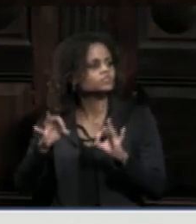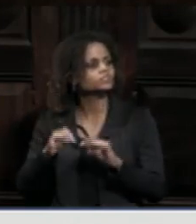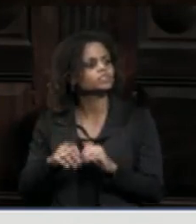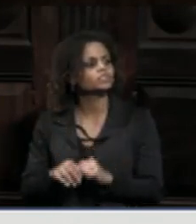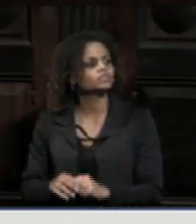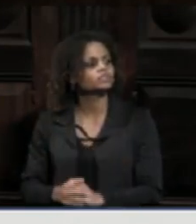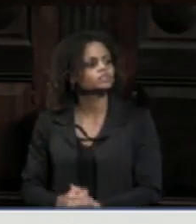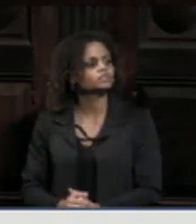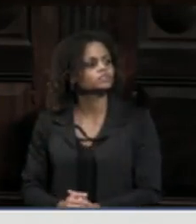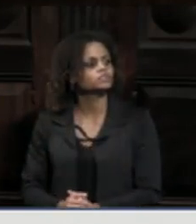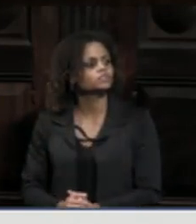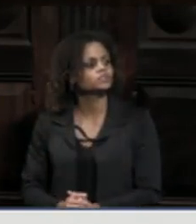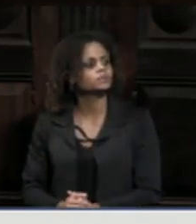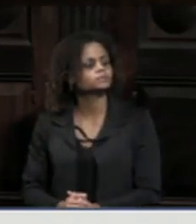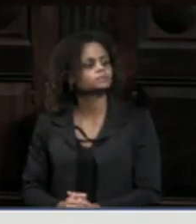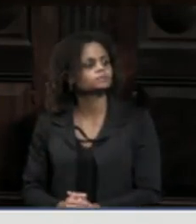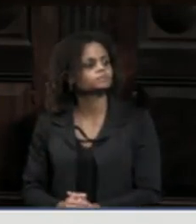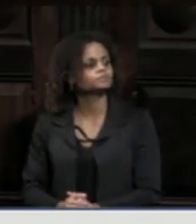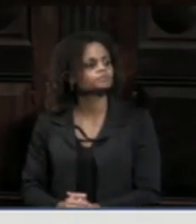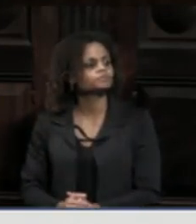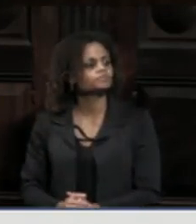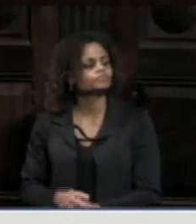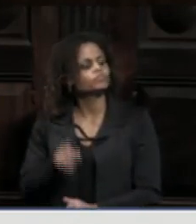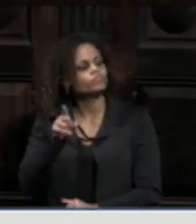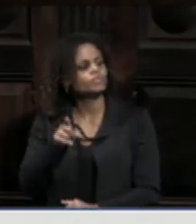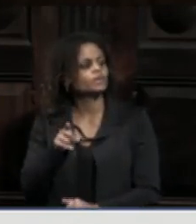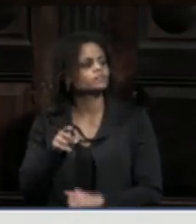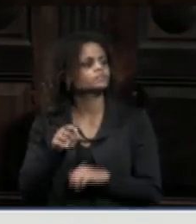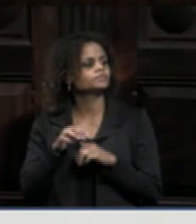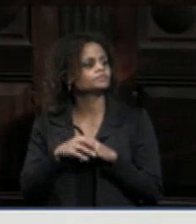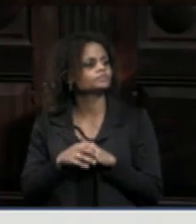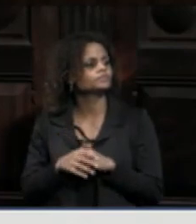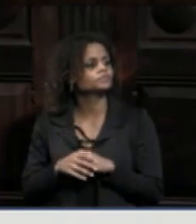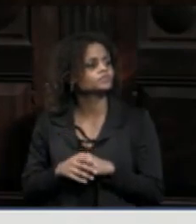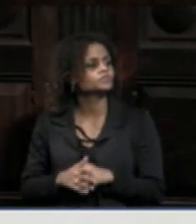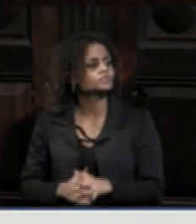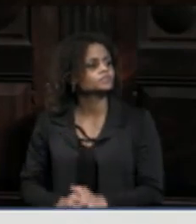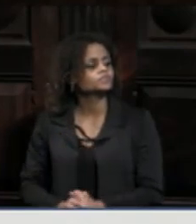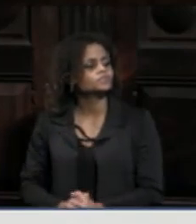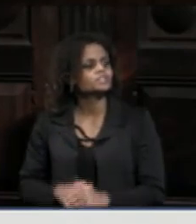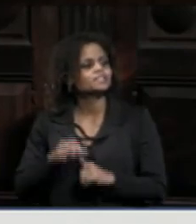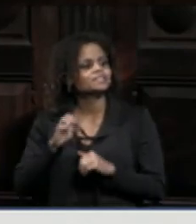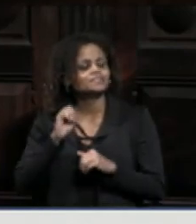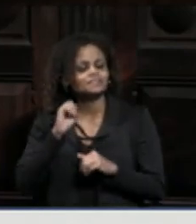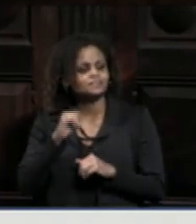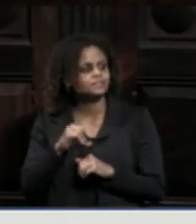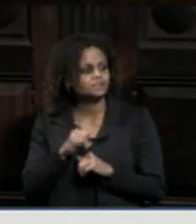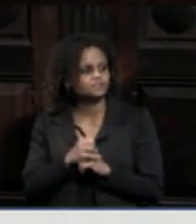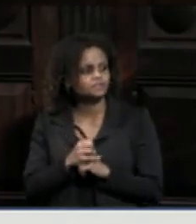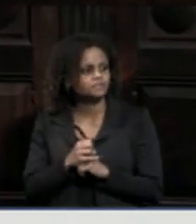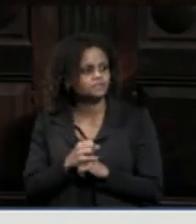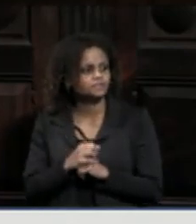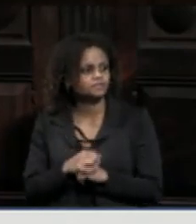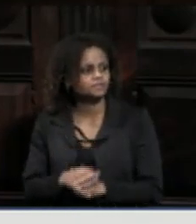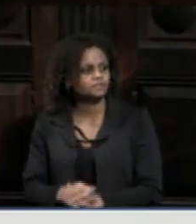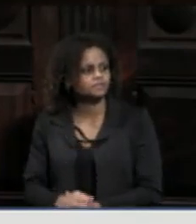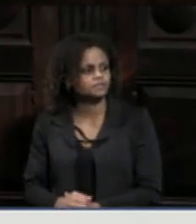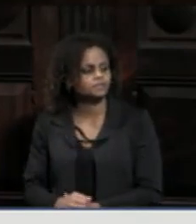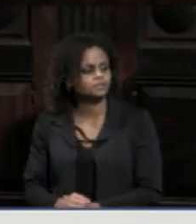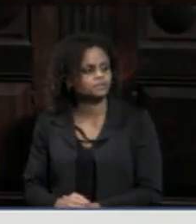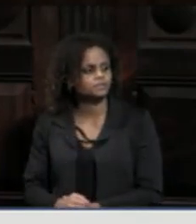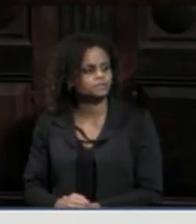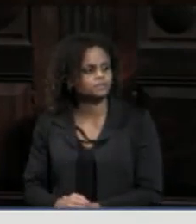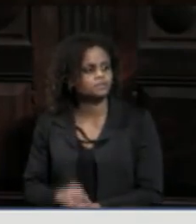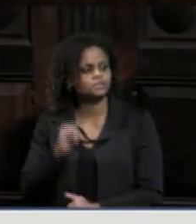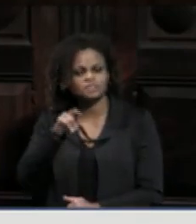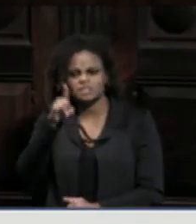importante diferencial para a administração pública de Niterói, certamente não seria o mesmo se não fosse a presença ativa